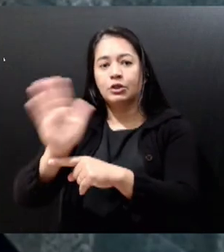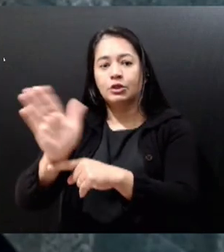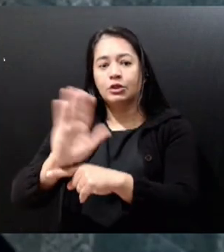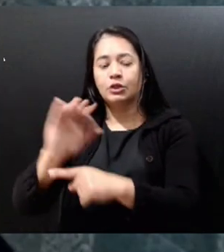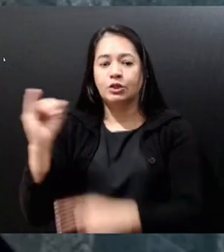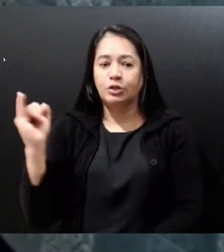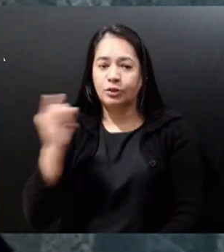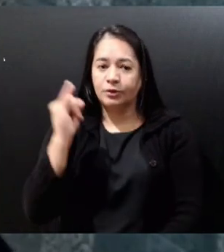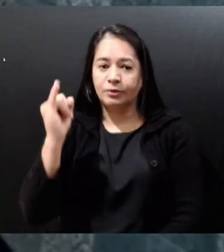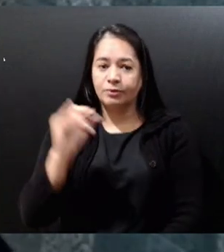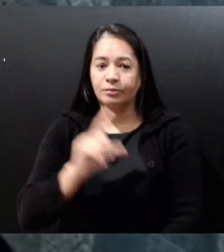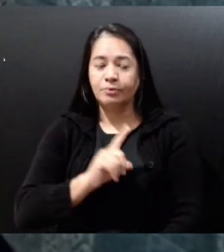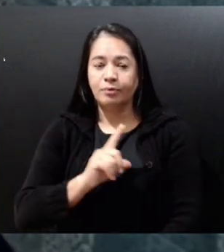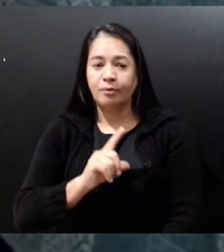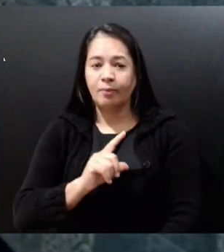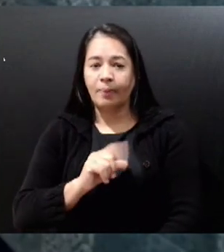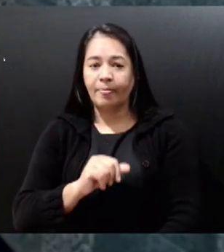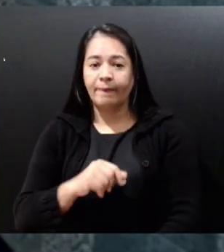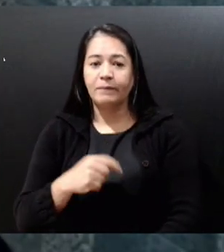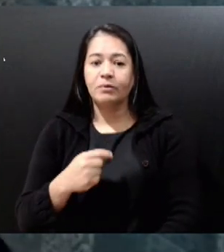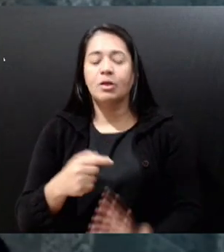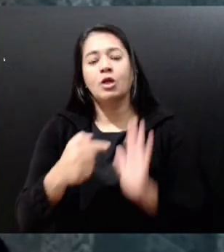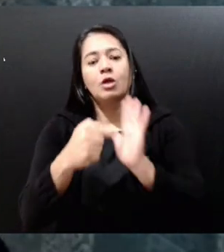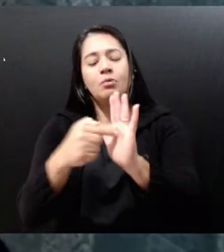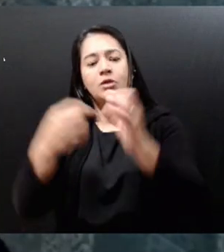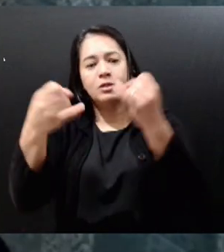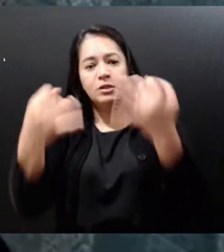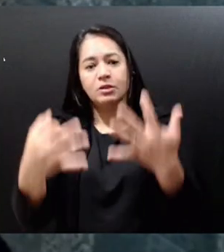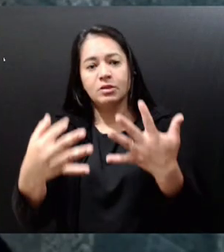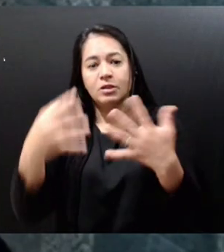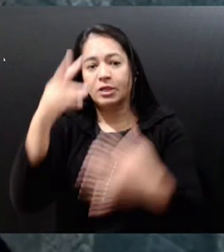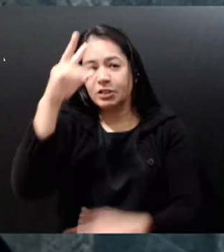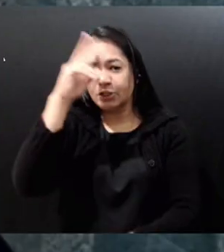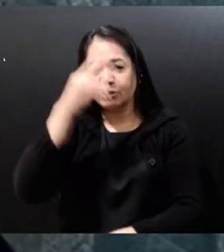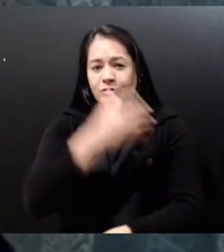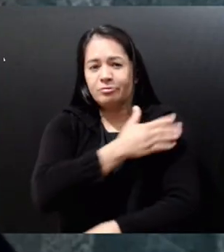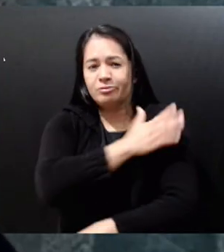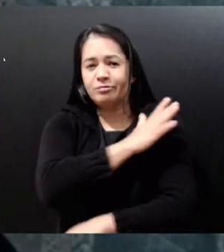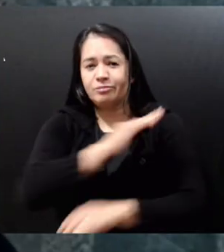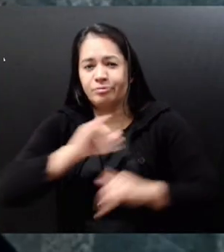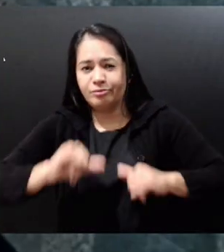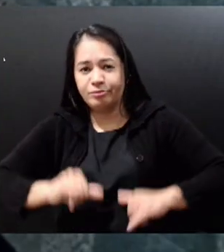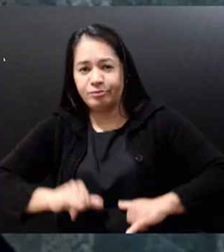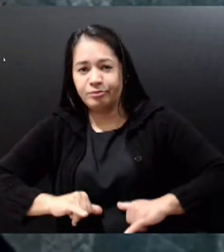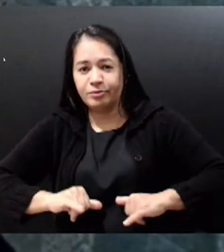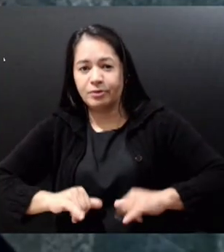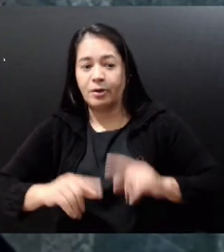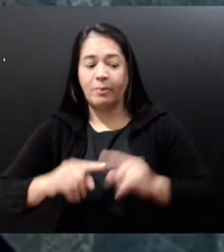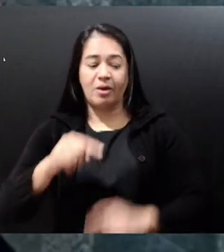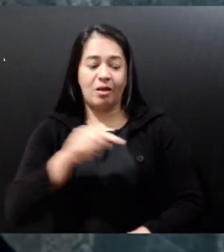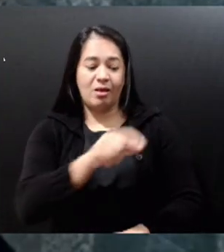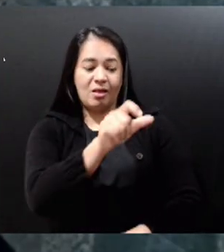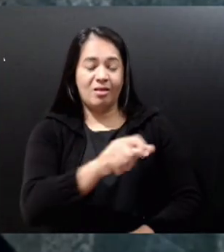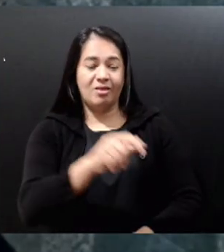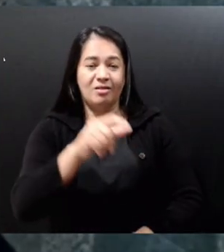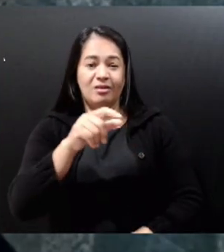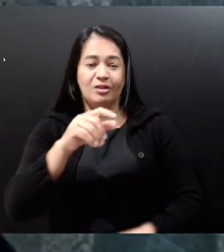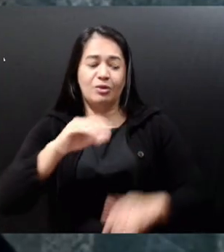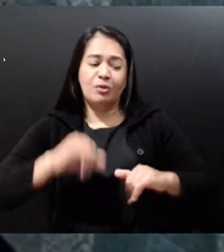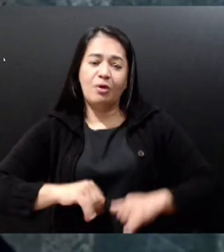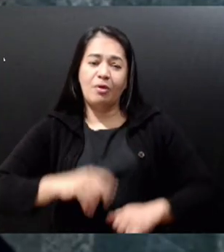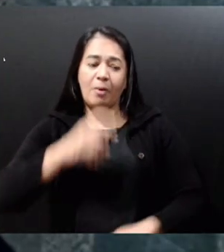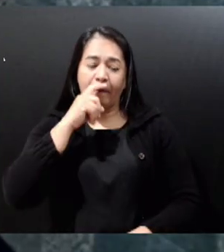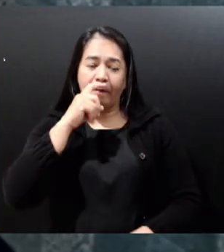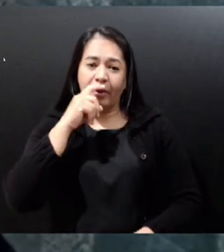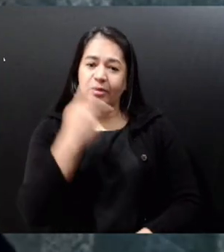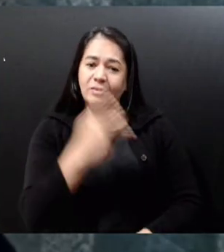mostra muito bem a história de preconceito e sofrimento que ele sofreu com o pai dele. Isso é bom, sim. A